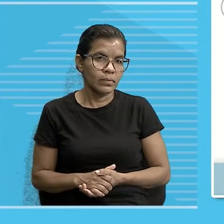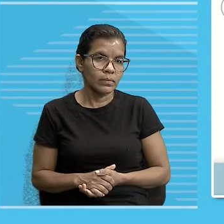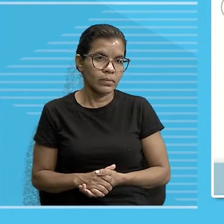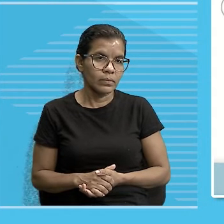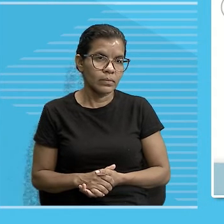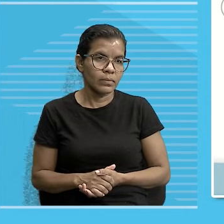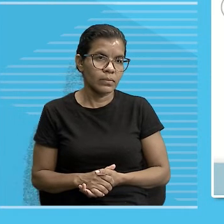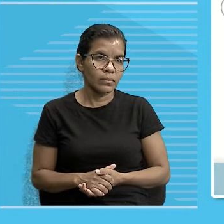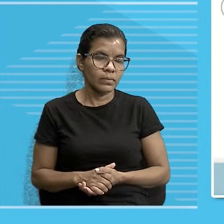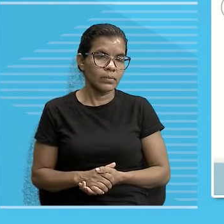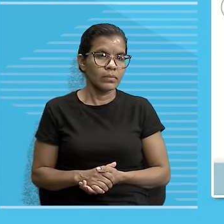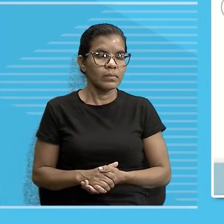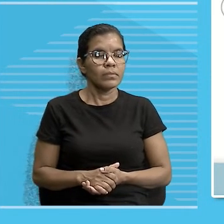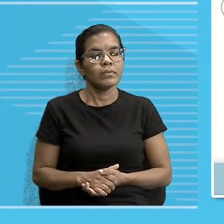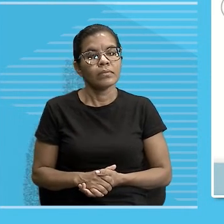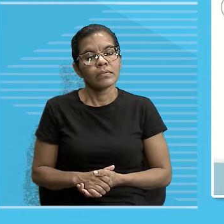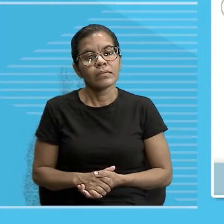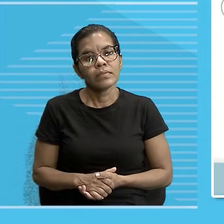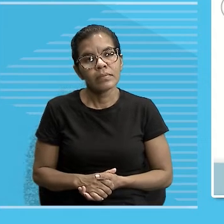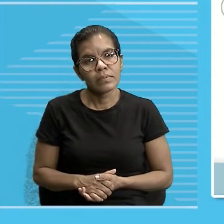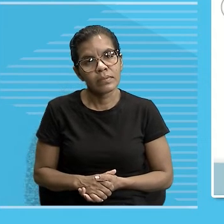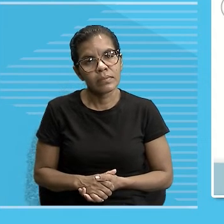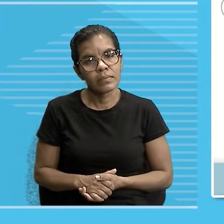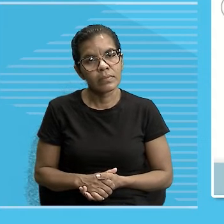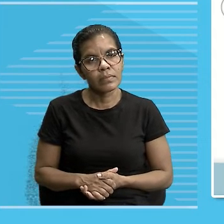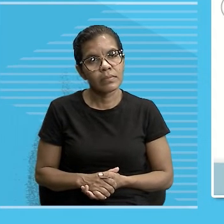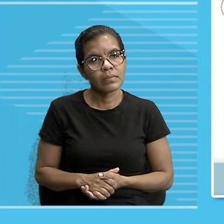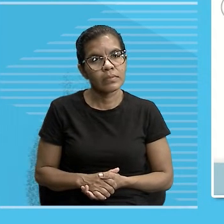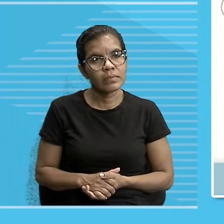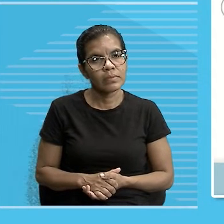O Alberto diz que é letra D.